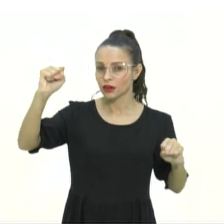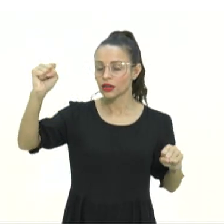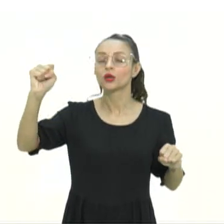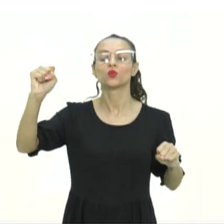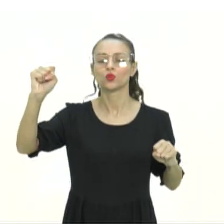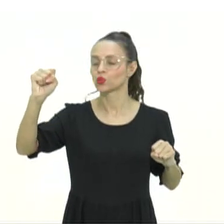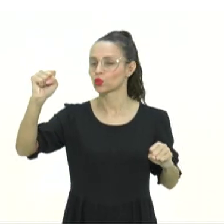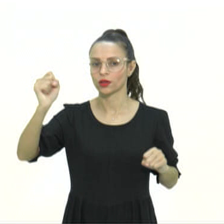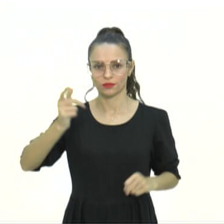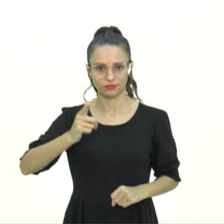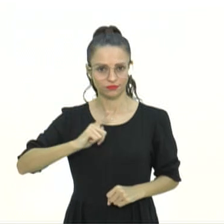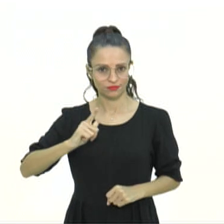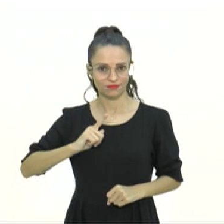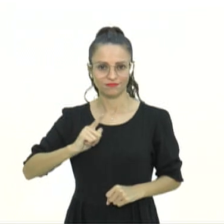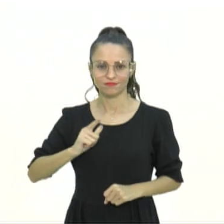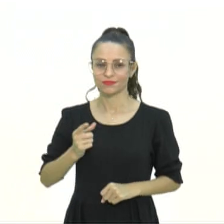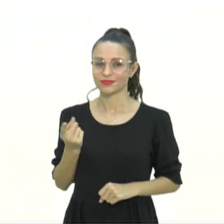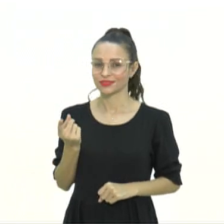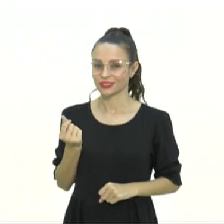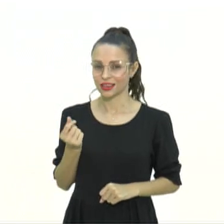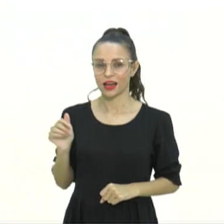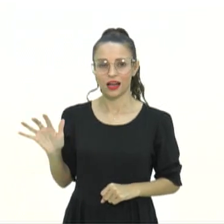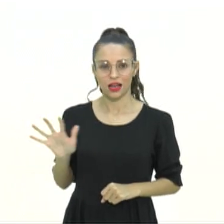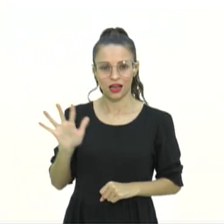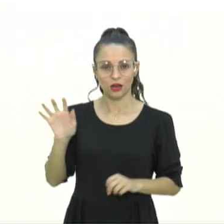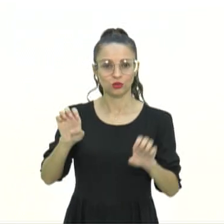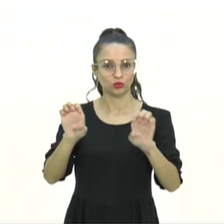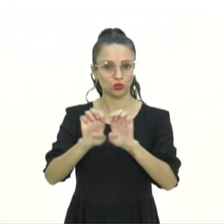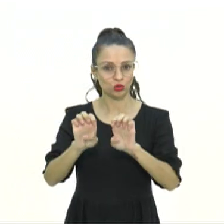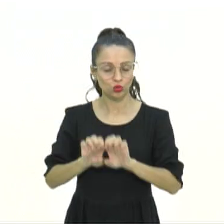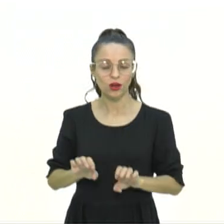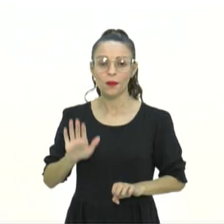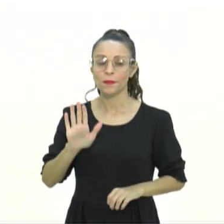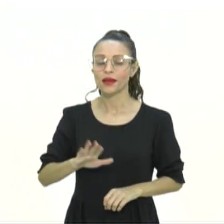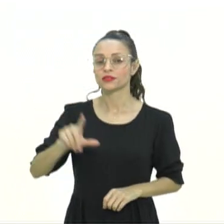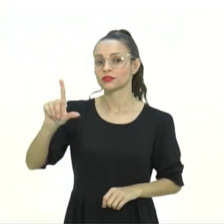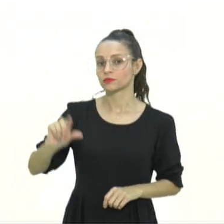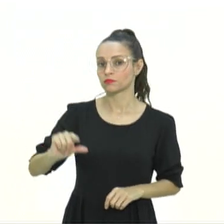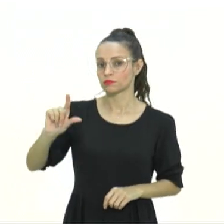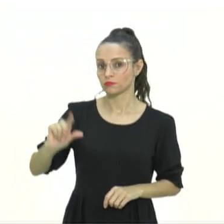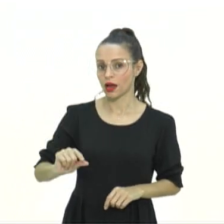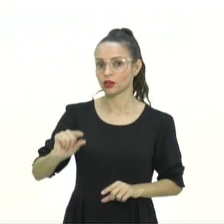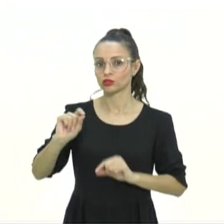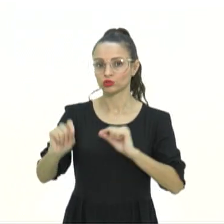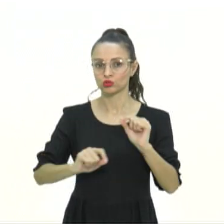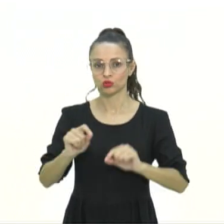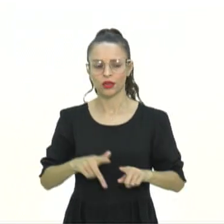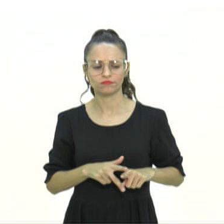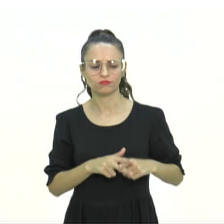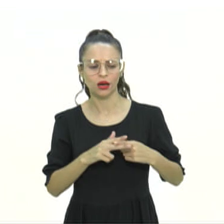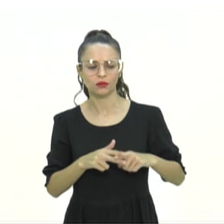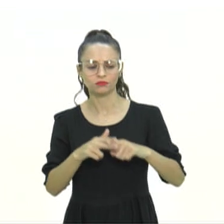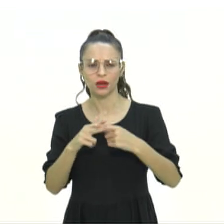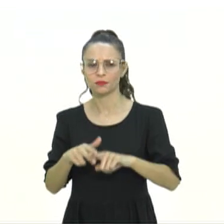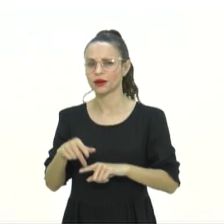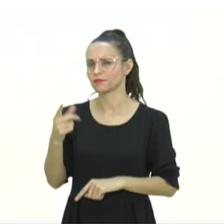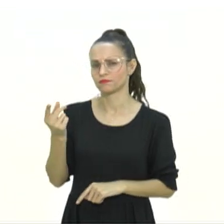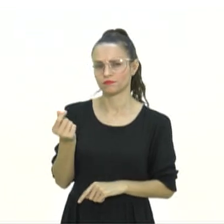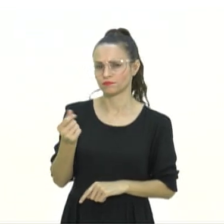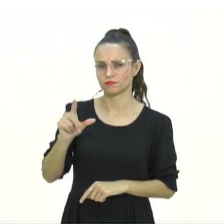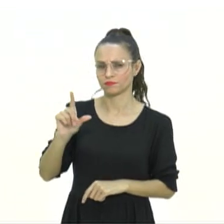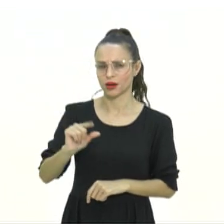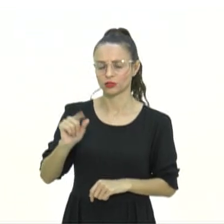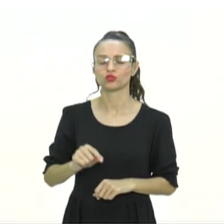apresentando altos custos em sua estruturação, porém baixos custos em sua manutenção.